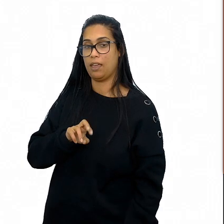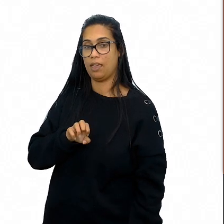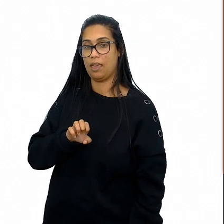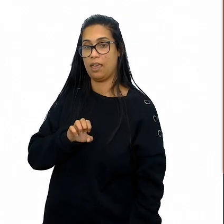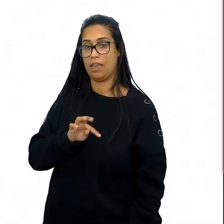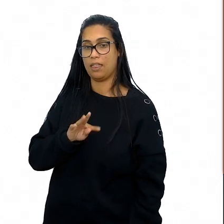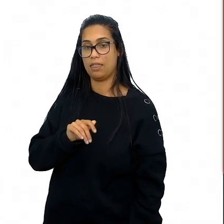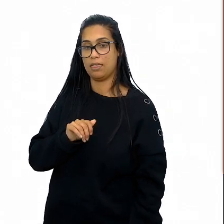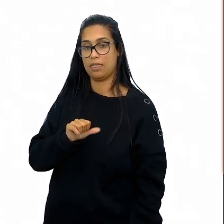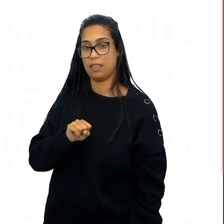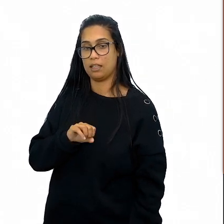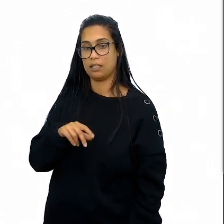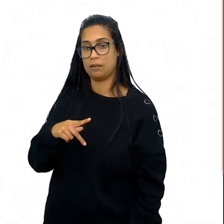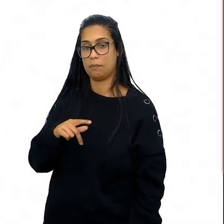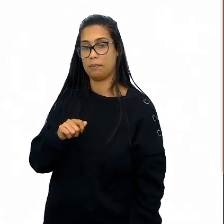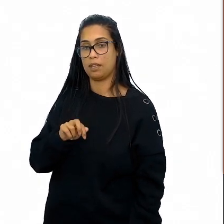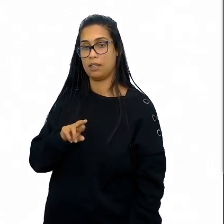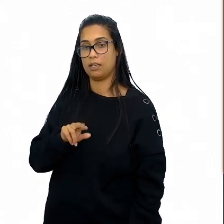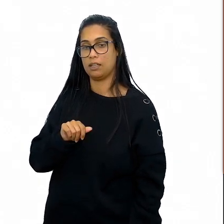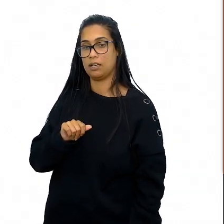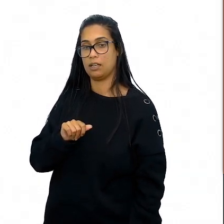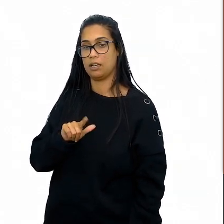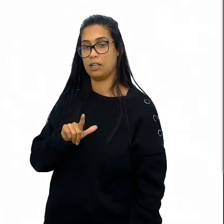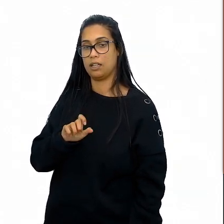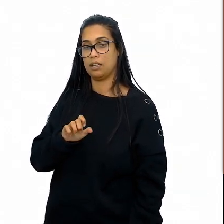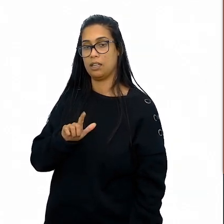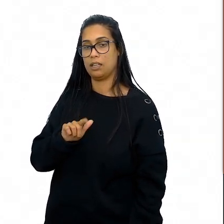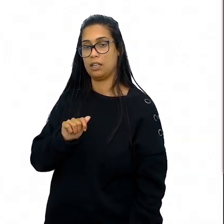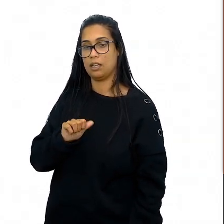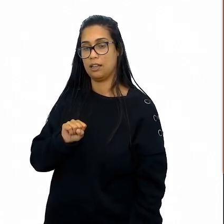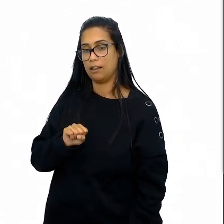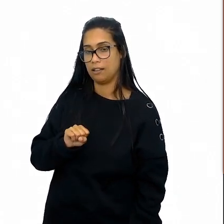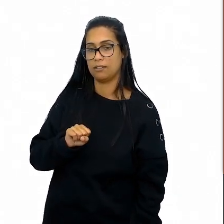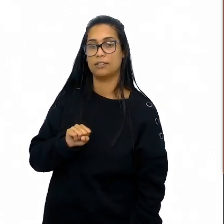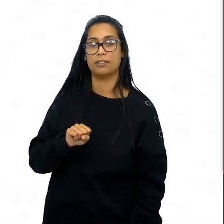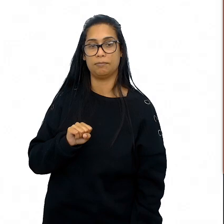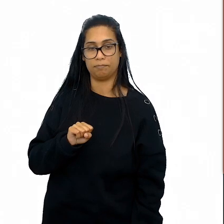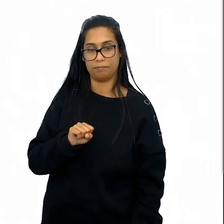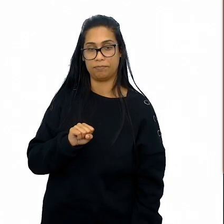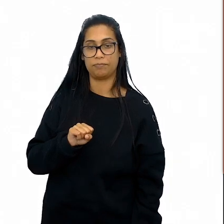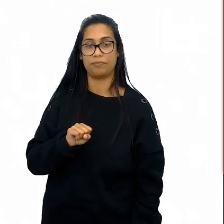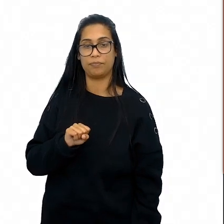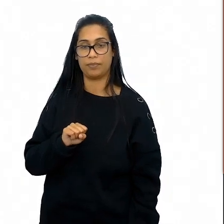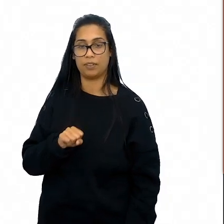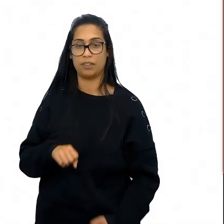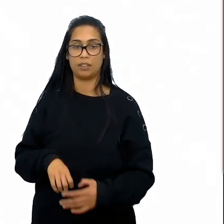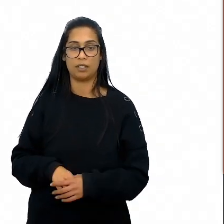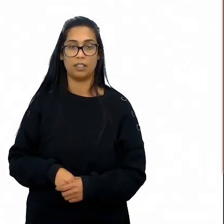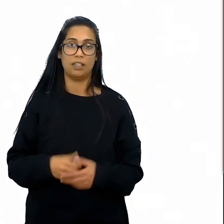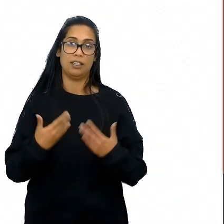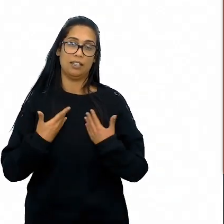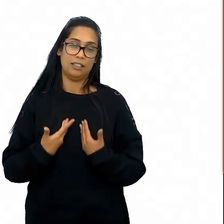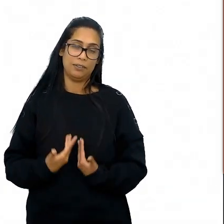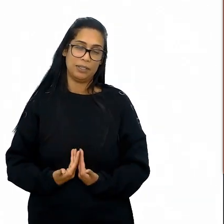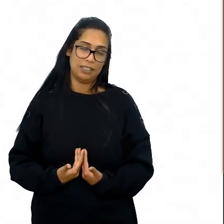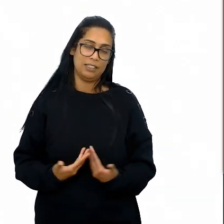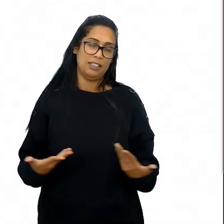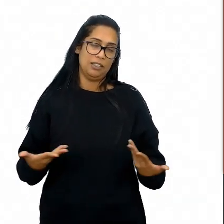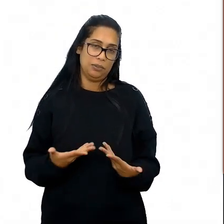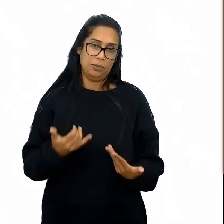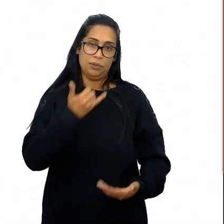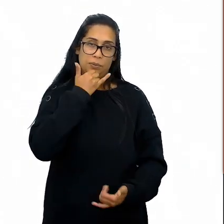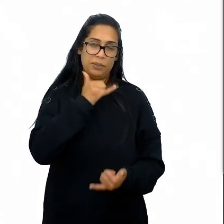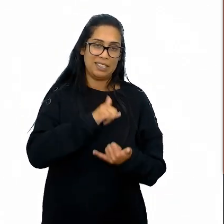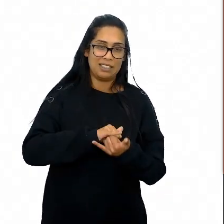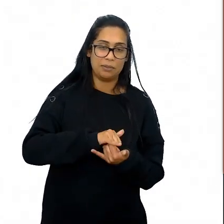Eu vi a foto habilidade é um pouquinho cansado né pessoal me perdoe viu